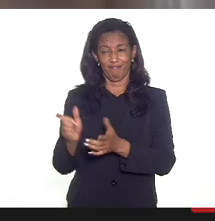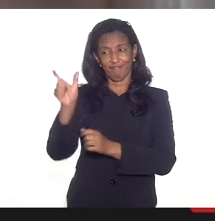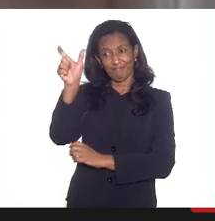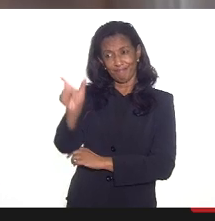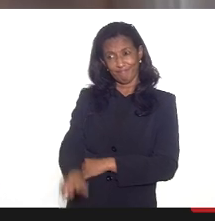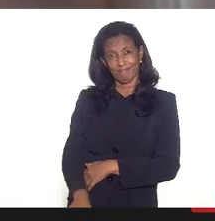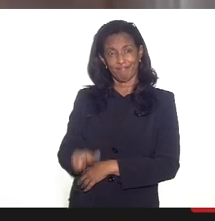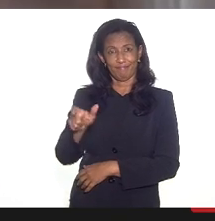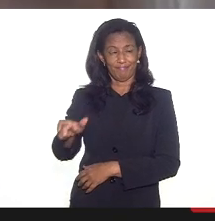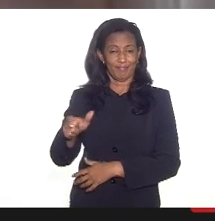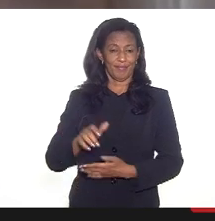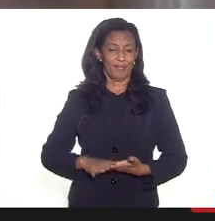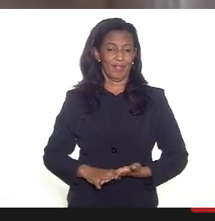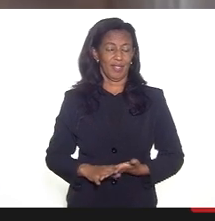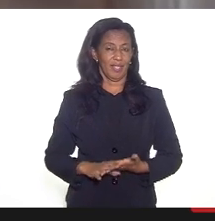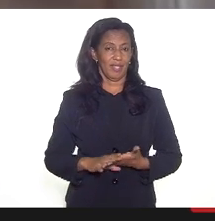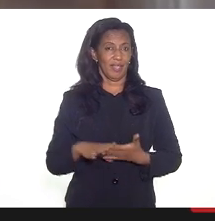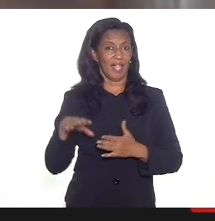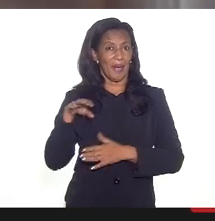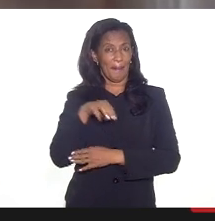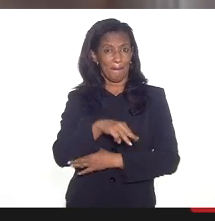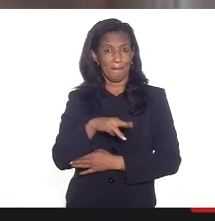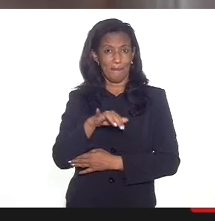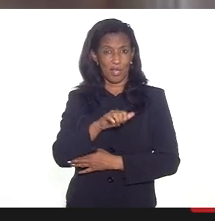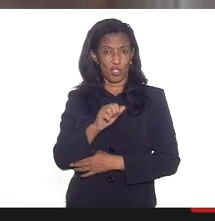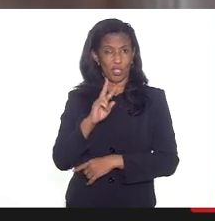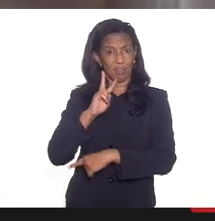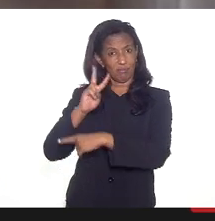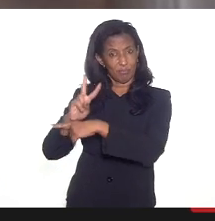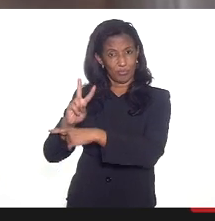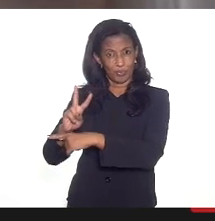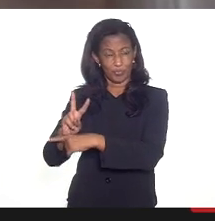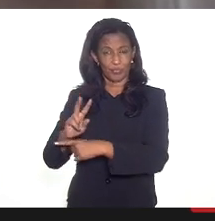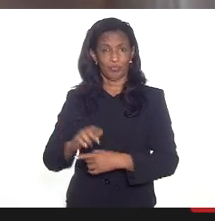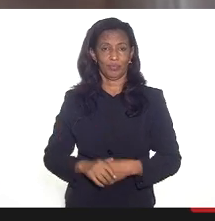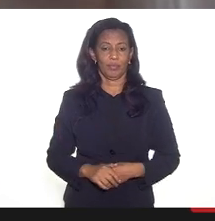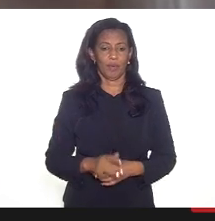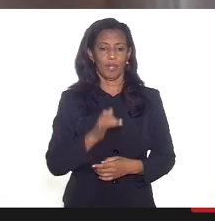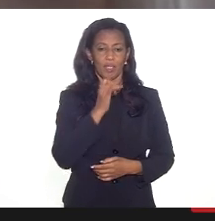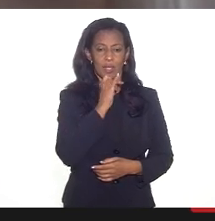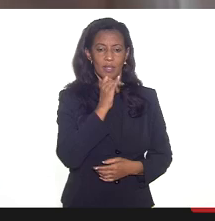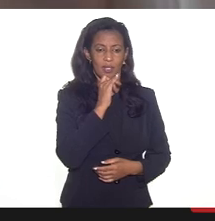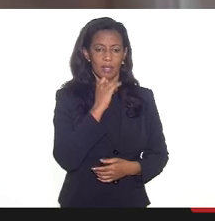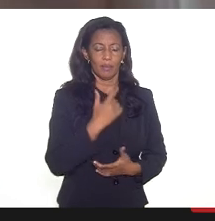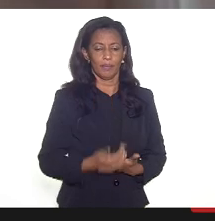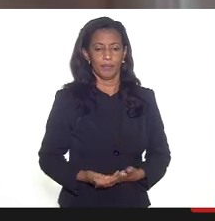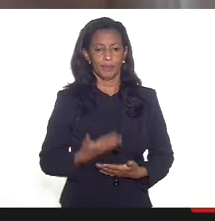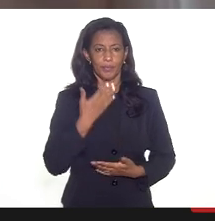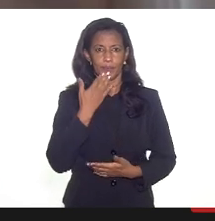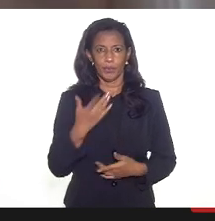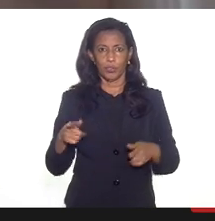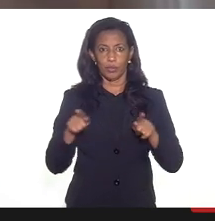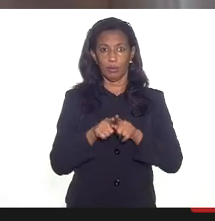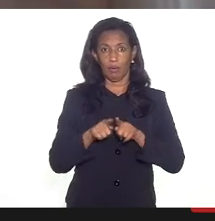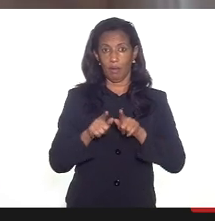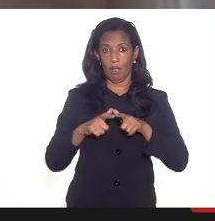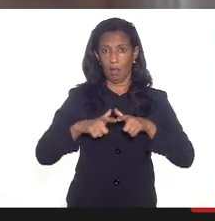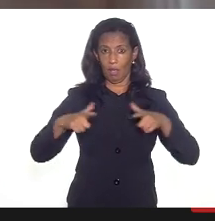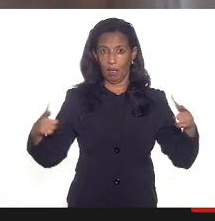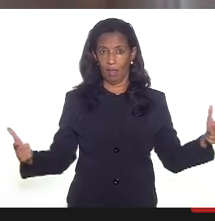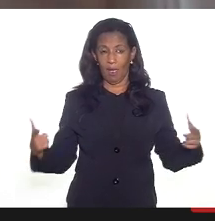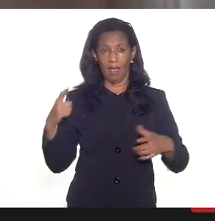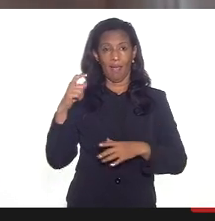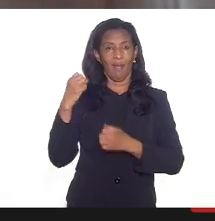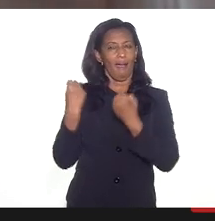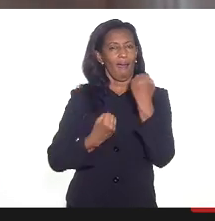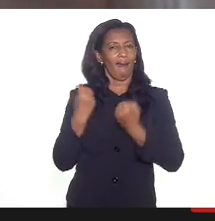essa efetividade da medida protetiva. Então, por exemplo, sugeriram a ampliação da Patrulha Maria